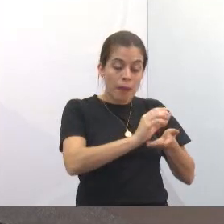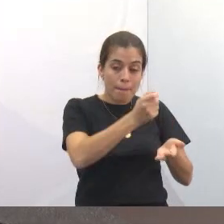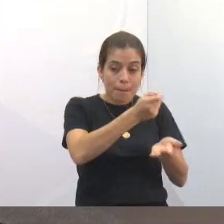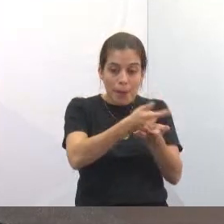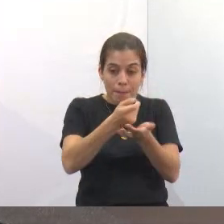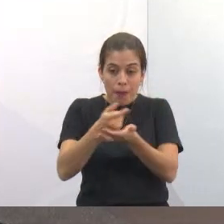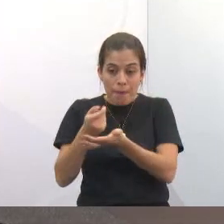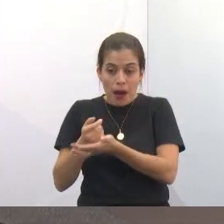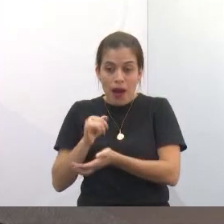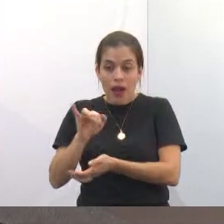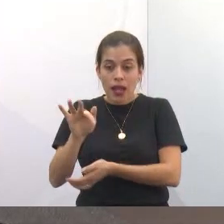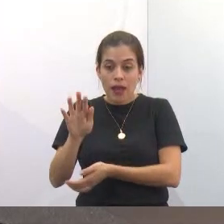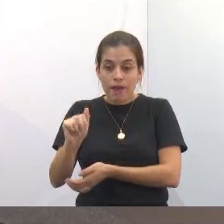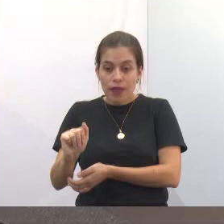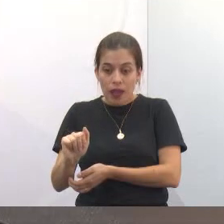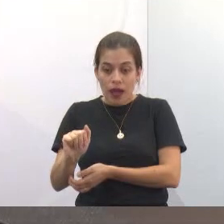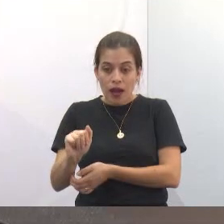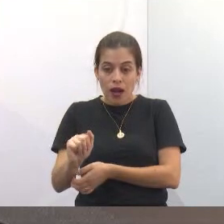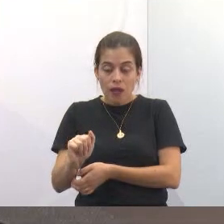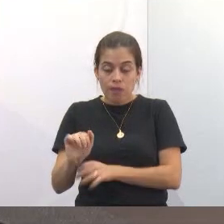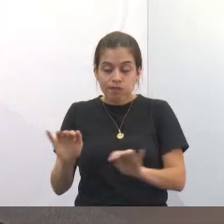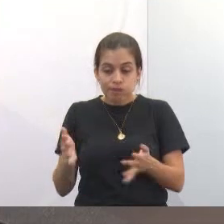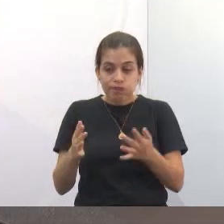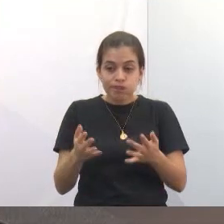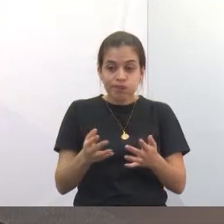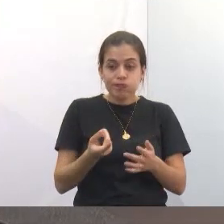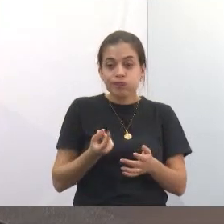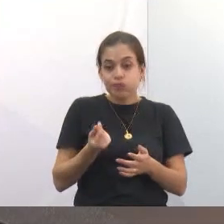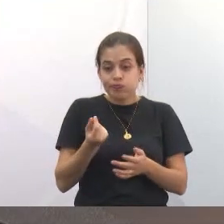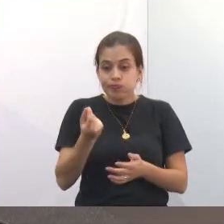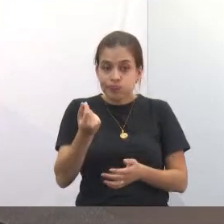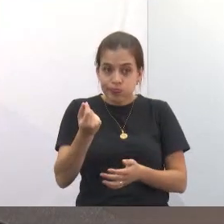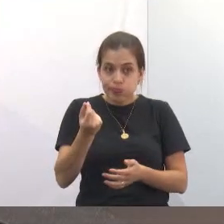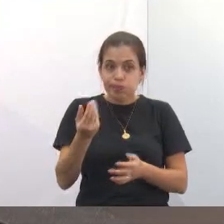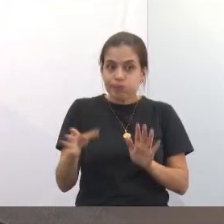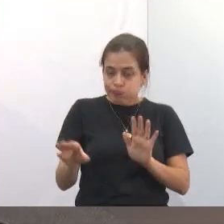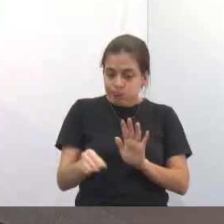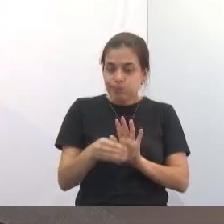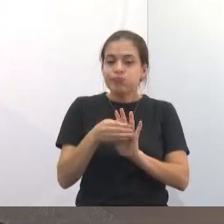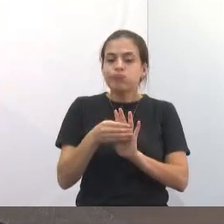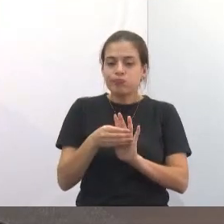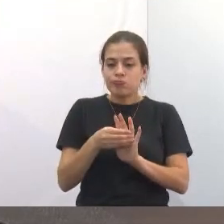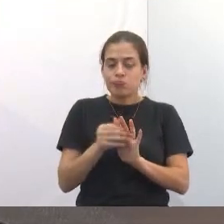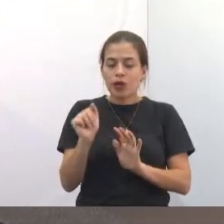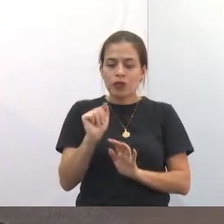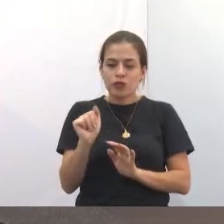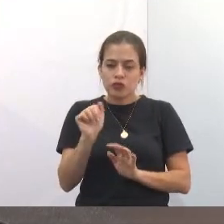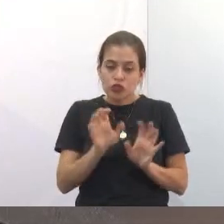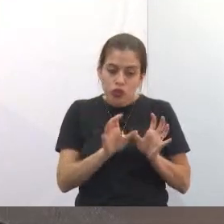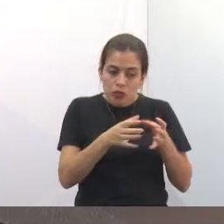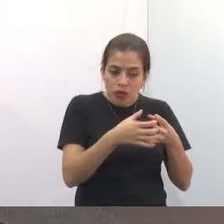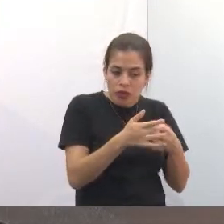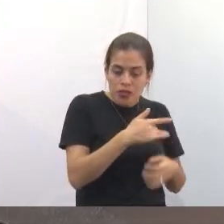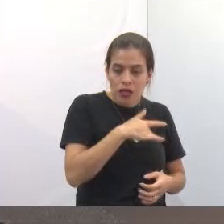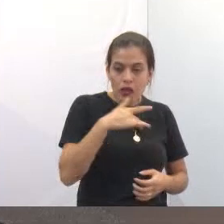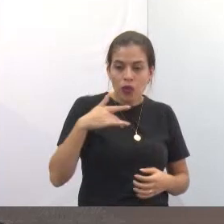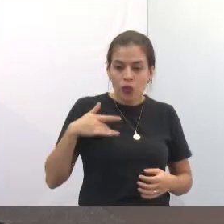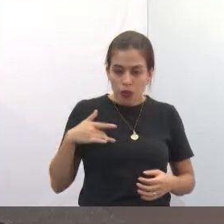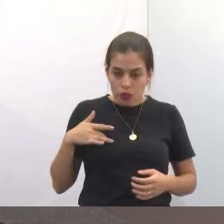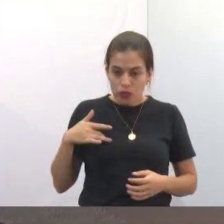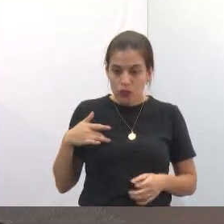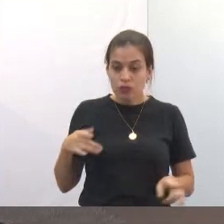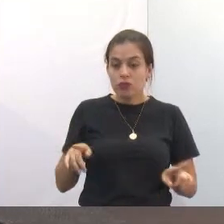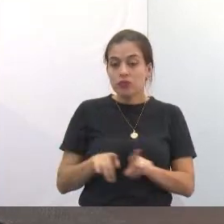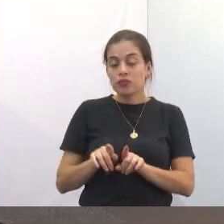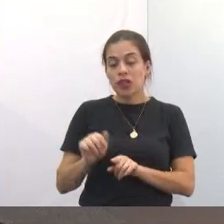de IFA, incentivo financeiro adicional aos agentes comunitários de saúde e aos